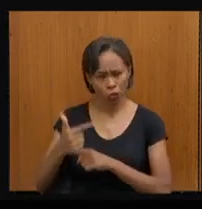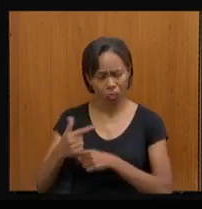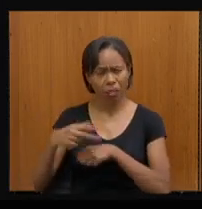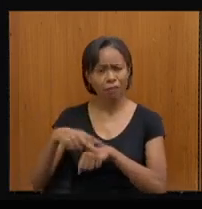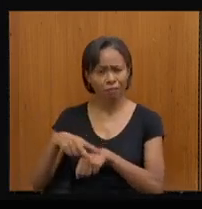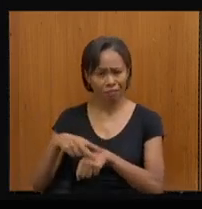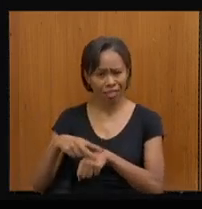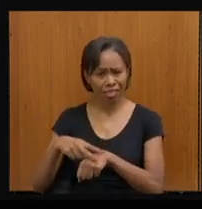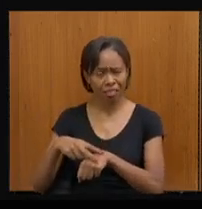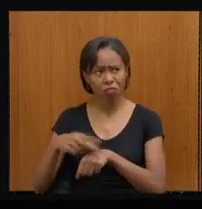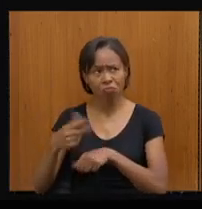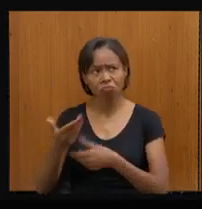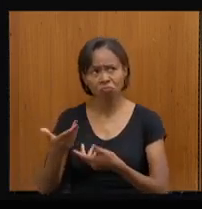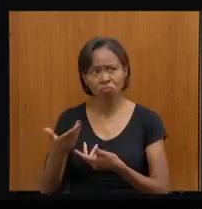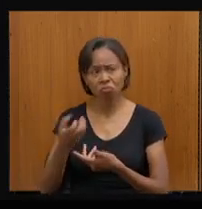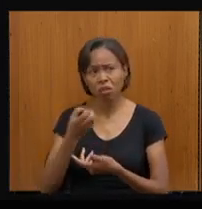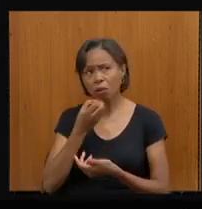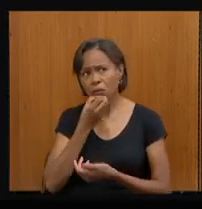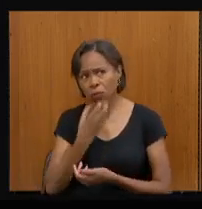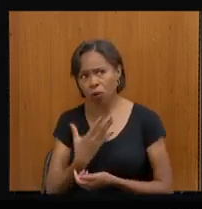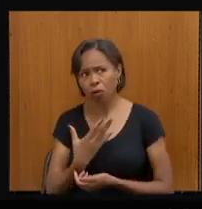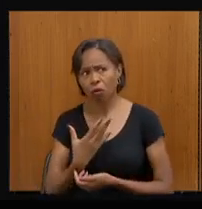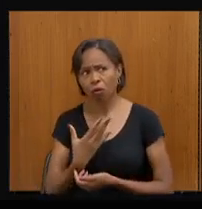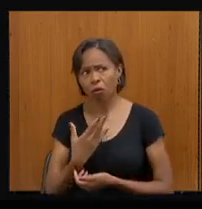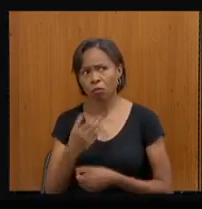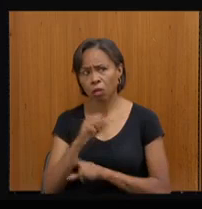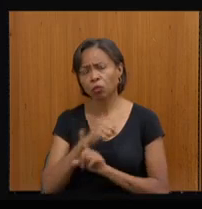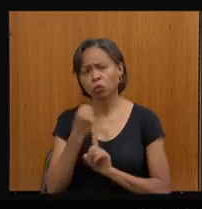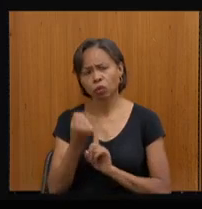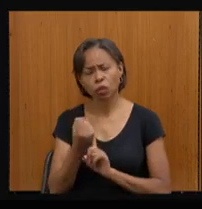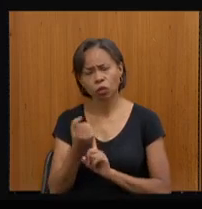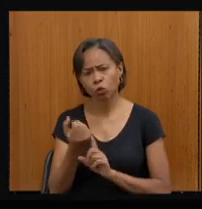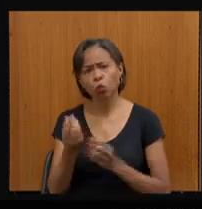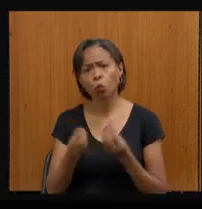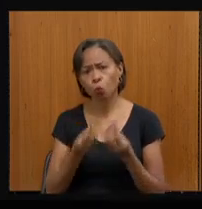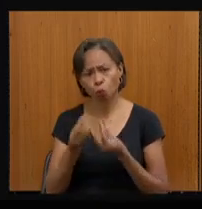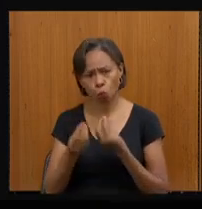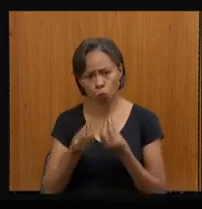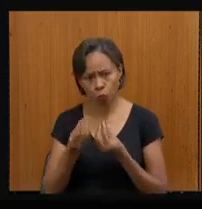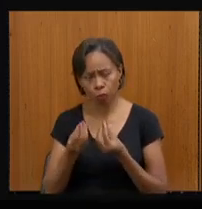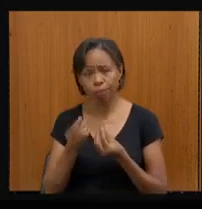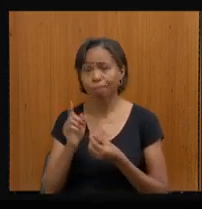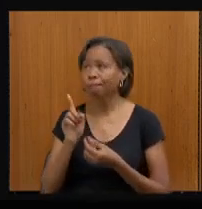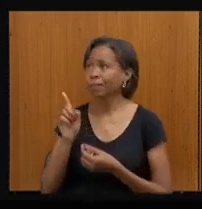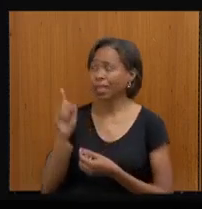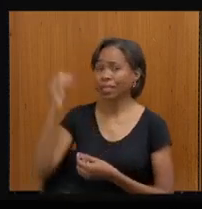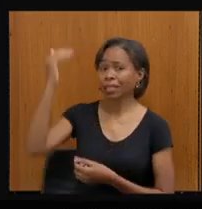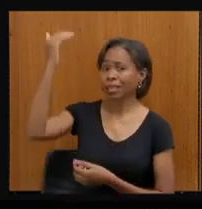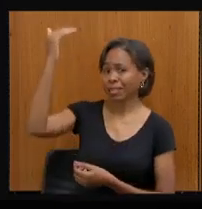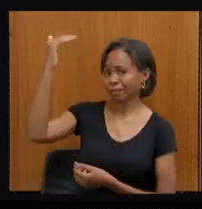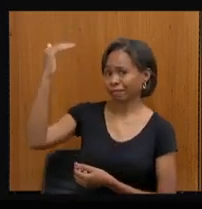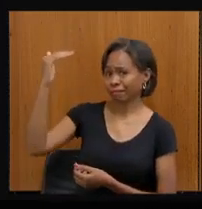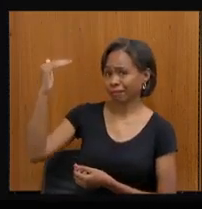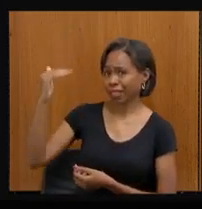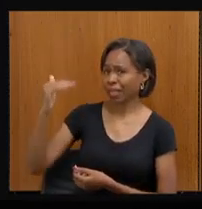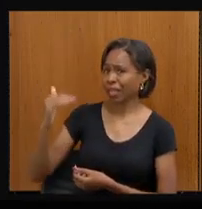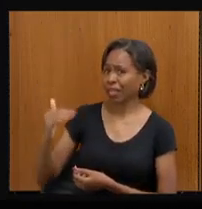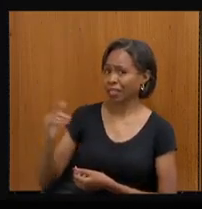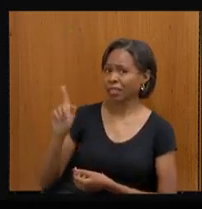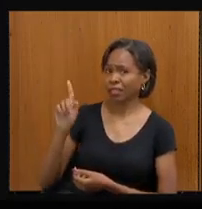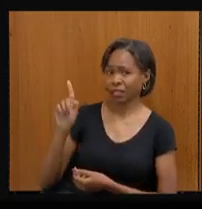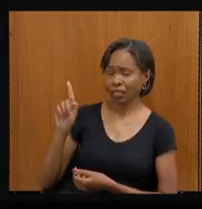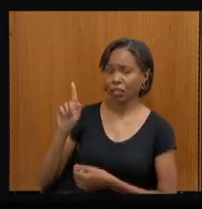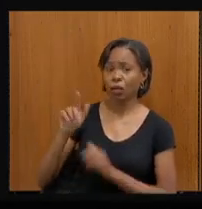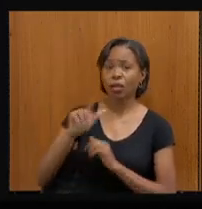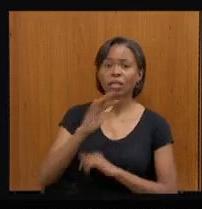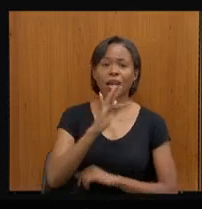pode representar para a nossa sociedade então essa lâmina eu tirei exatamente da apresentação que foi feito na